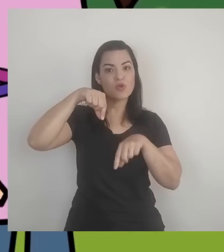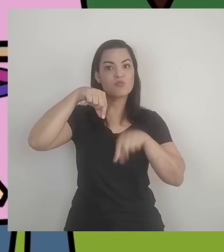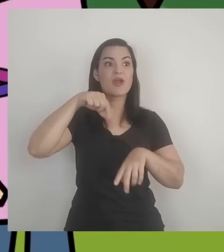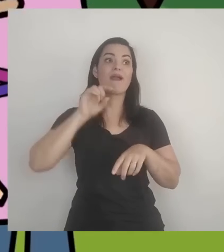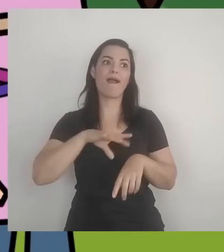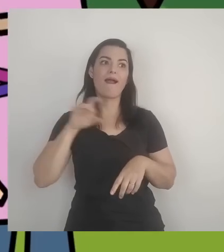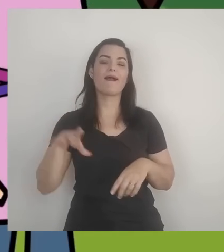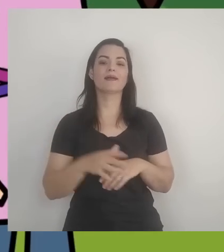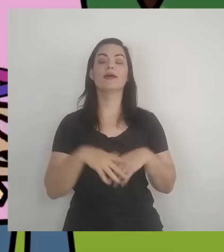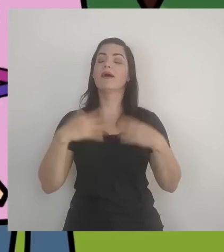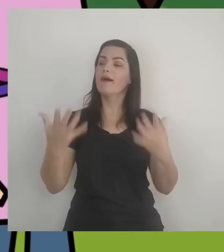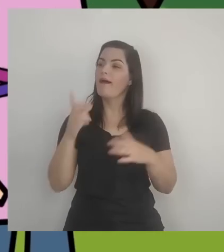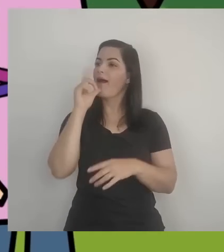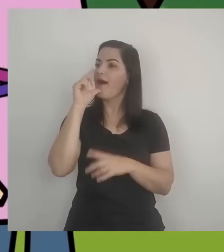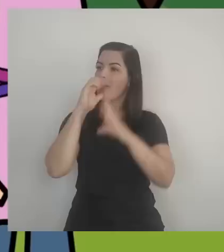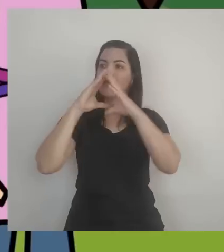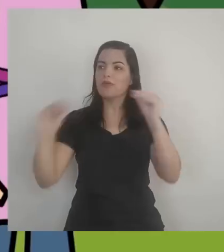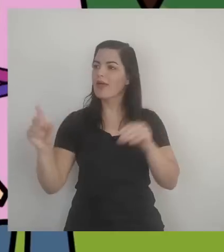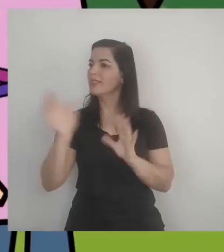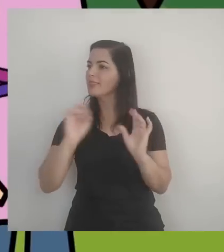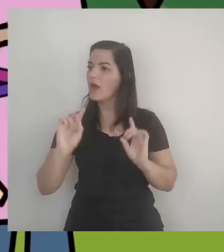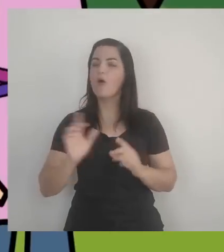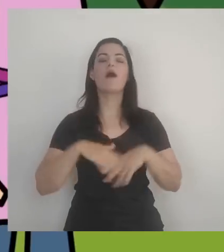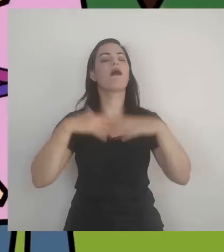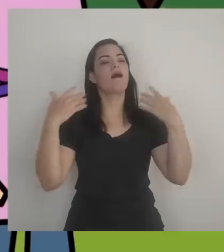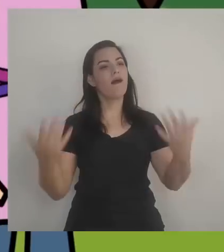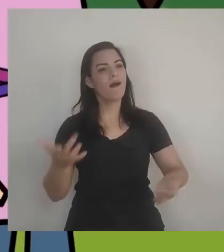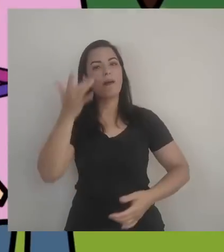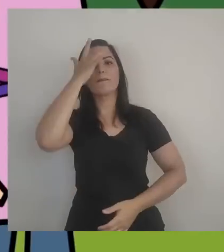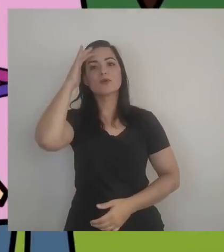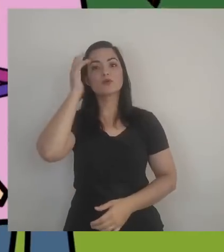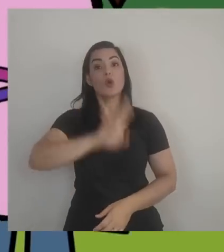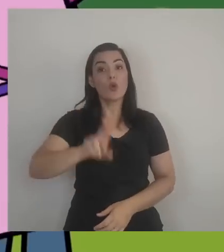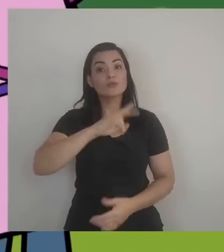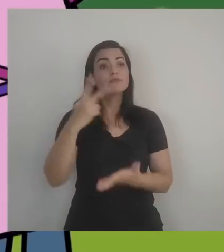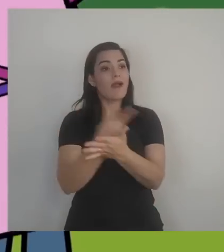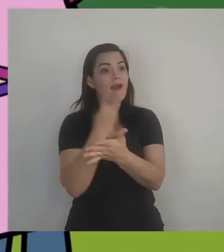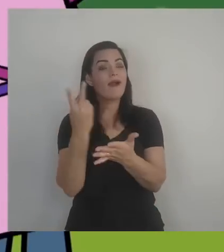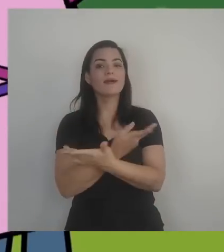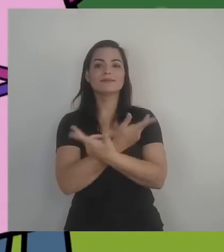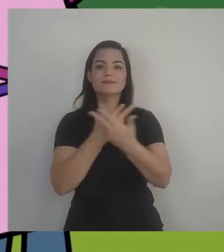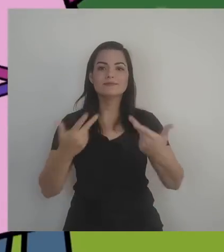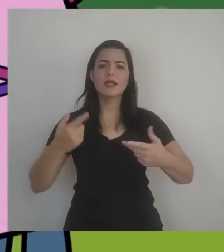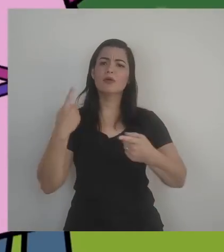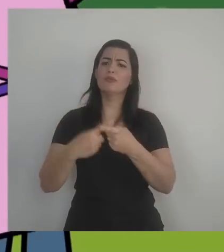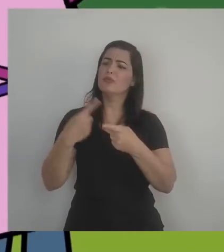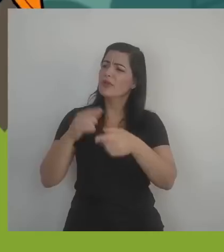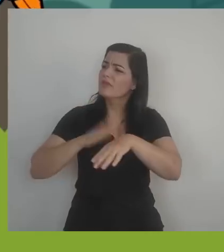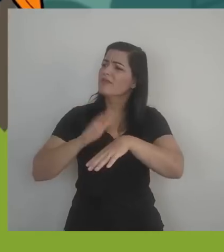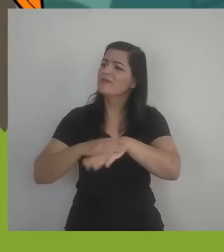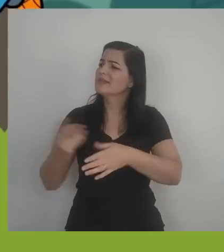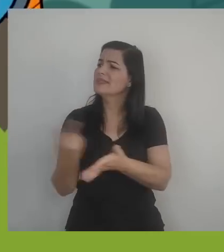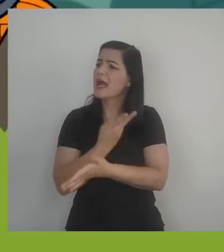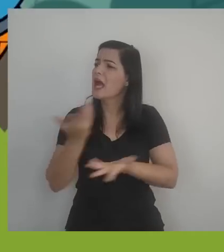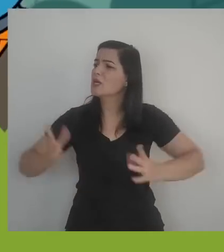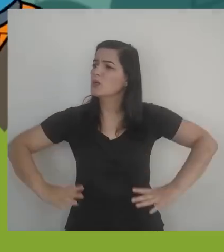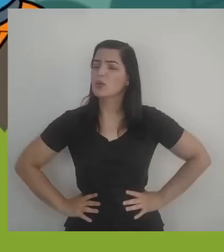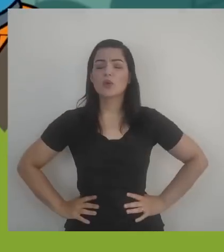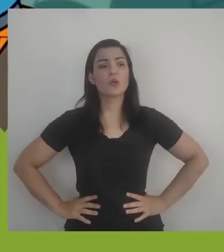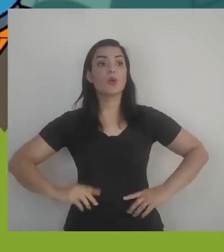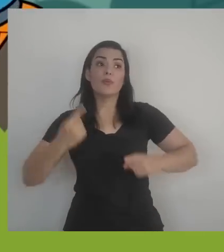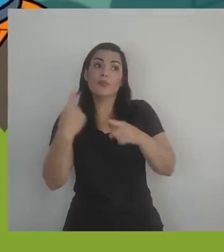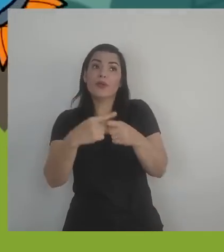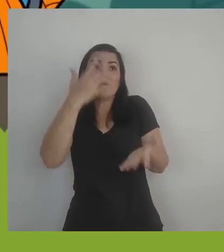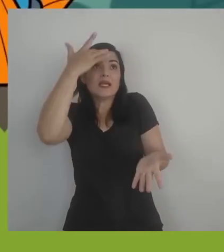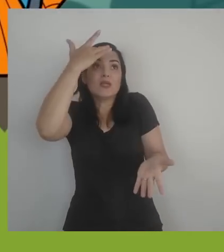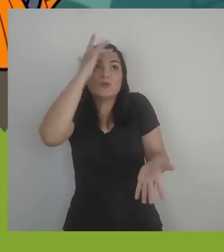Então a água não fugiu. As pessoas é que usaram errado. Mas por que elas fizeram isso? Porque elas não sabiam que a